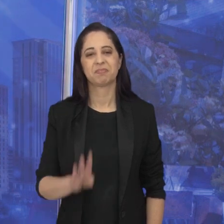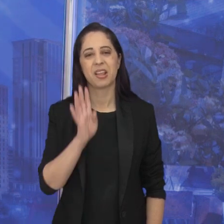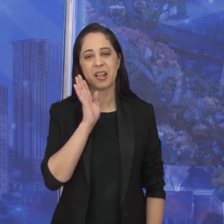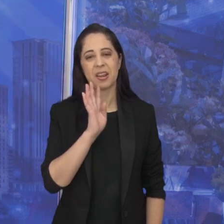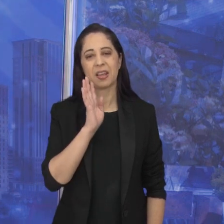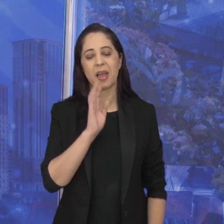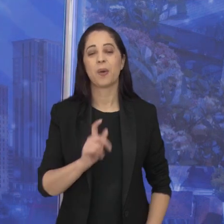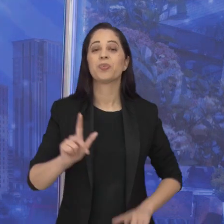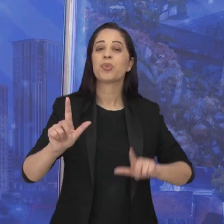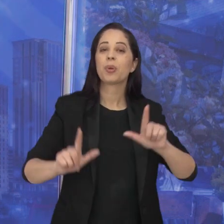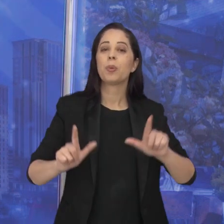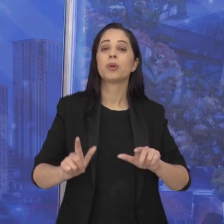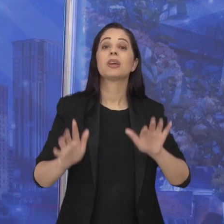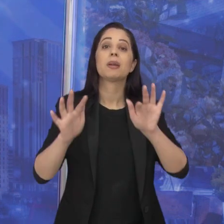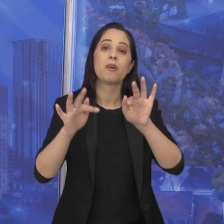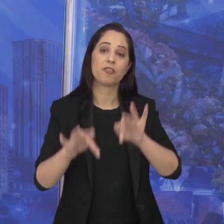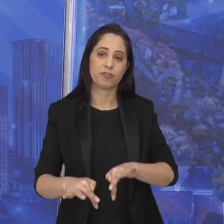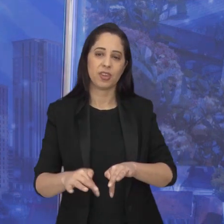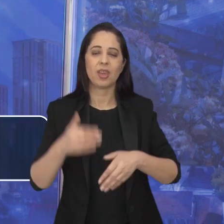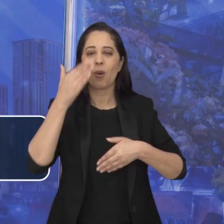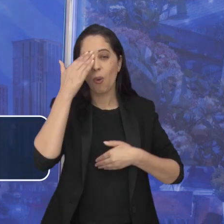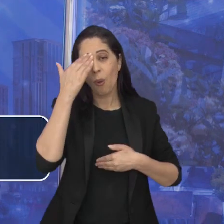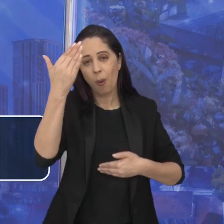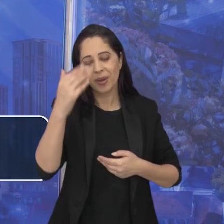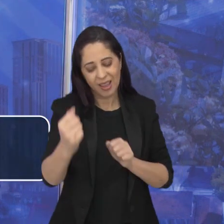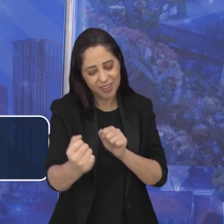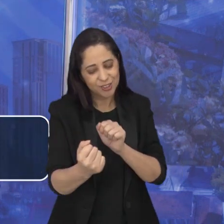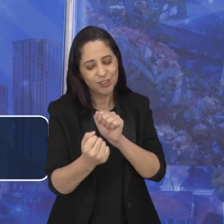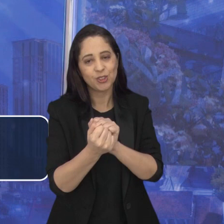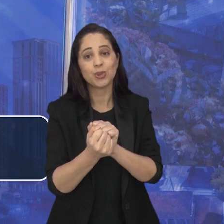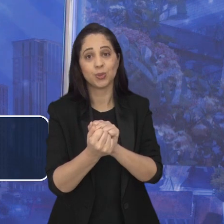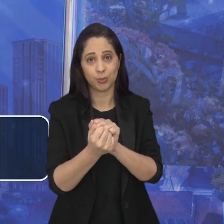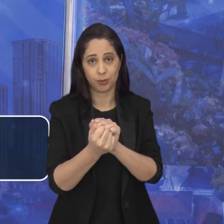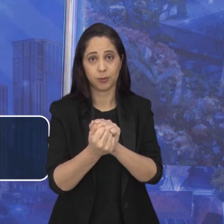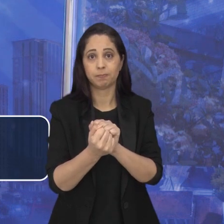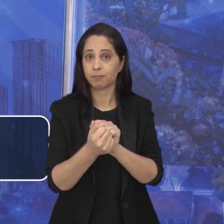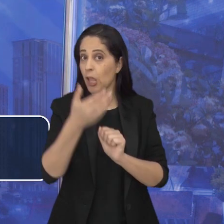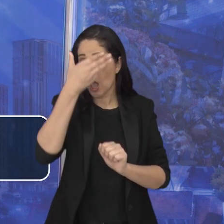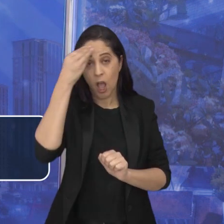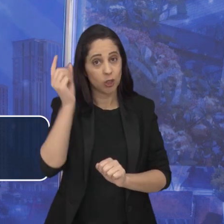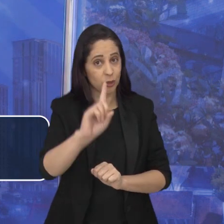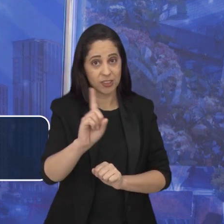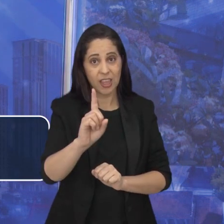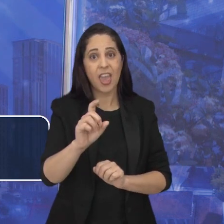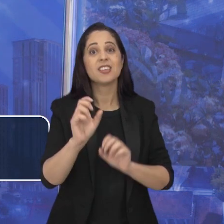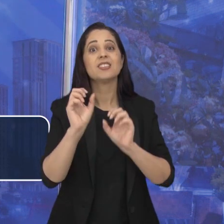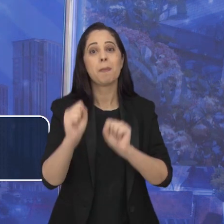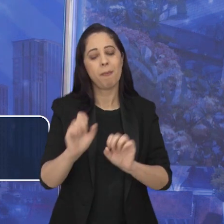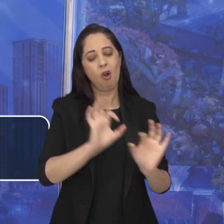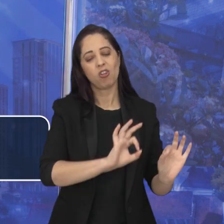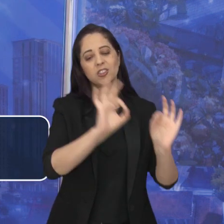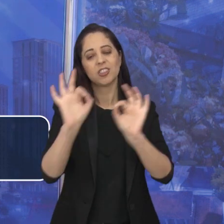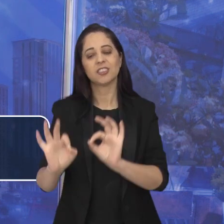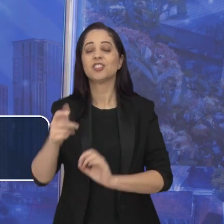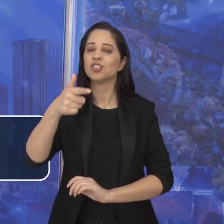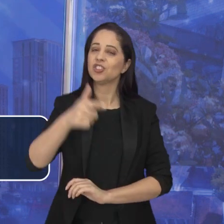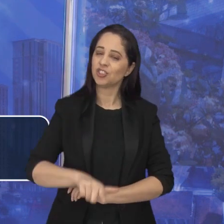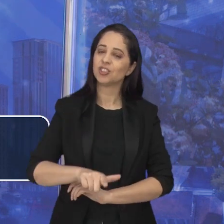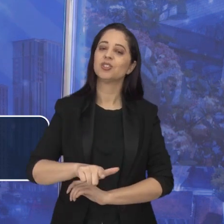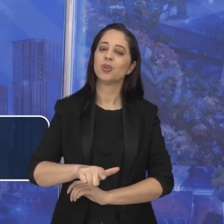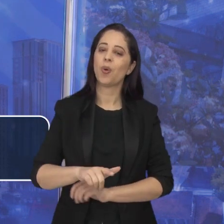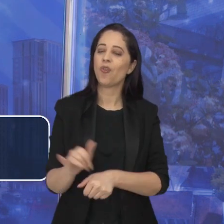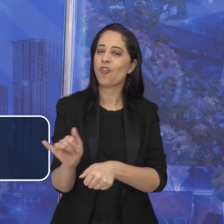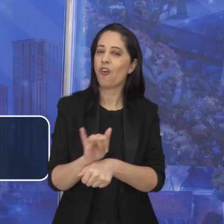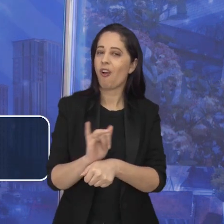Que bacana. O Ação Parlamentar termina aqui. Muito obrigada pela companhia e não se esqueça que você pode rever esse e os